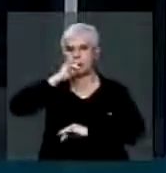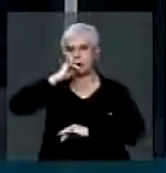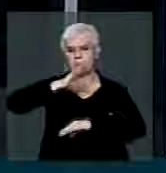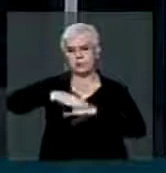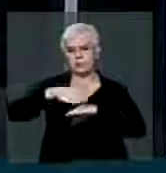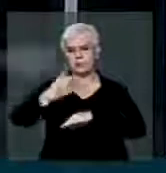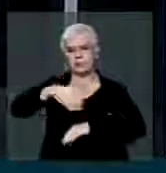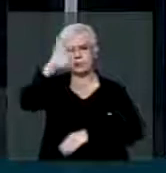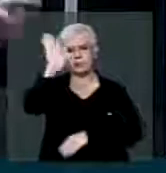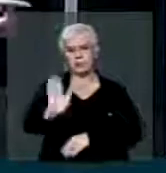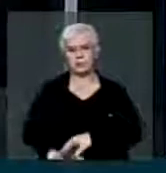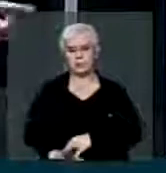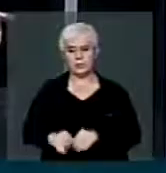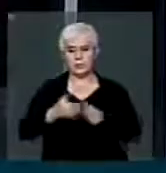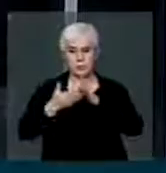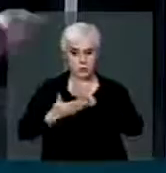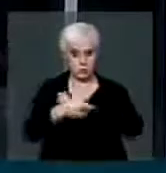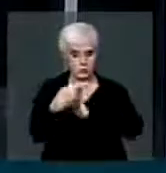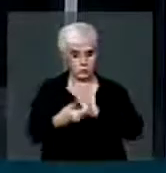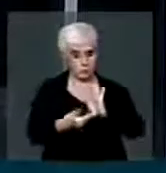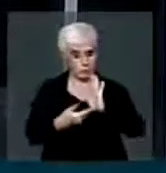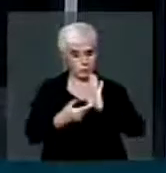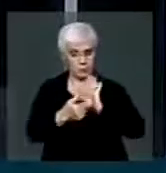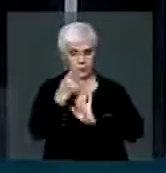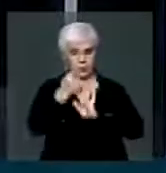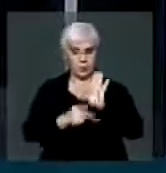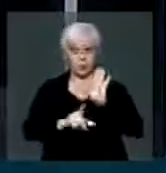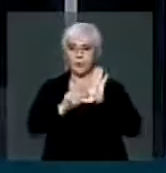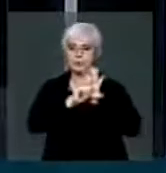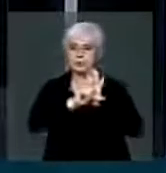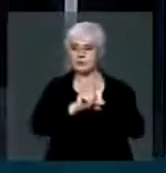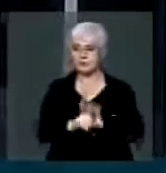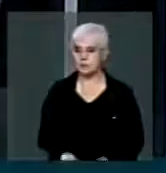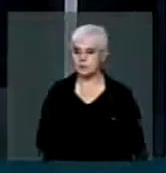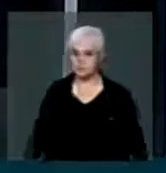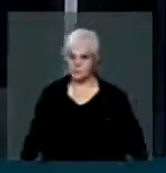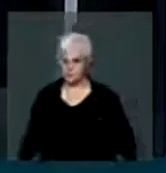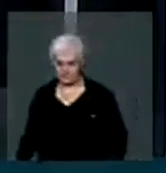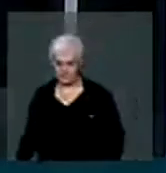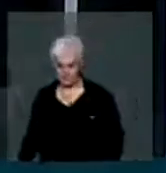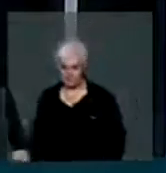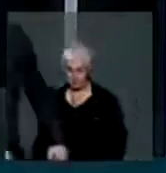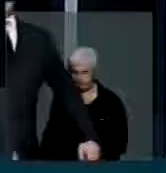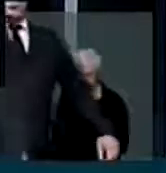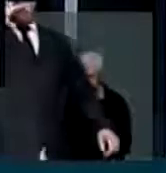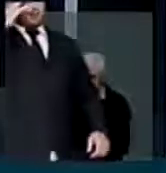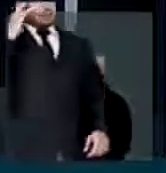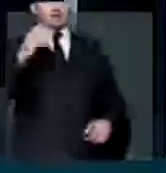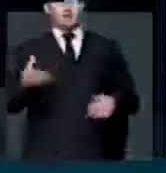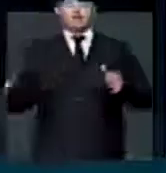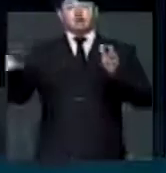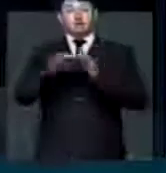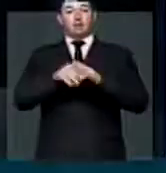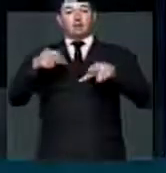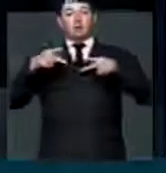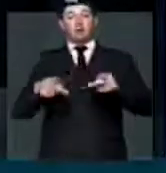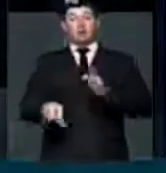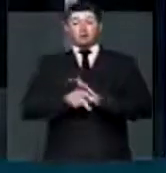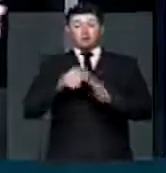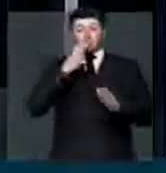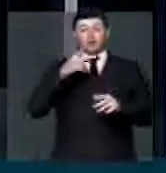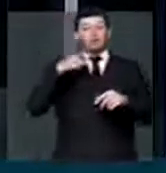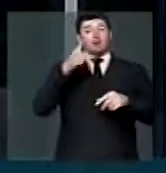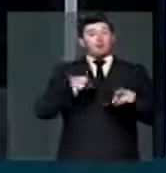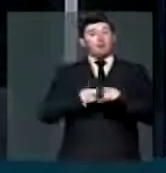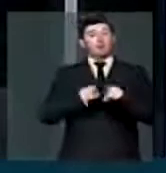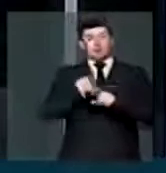Brasil, e que encaminhou para esta casa um projeto de lei que tratava da questão do cigarro, ele tratava também